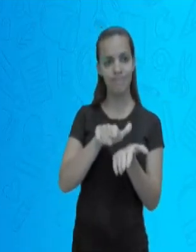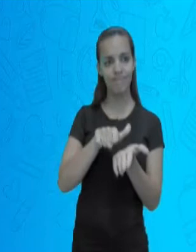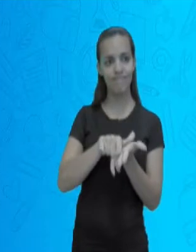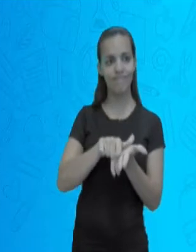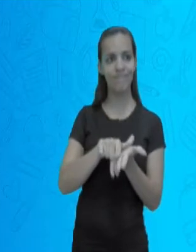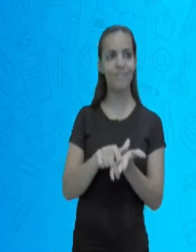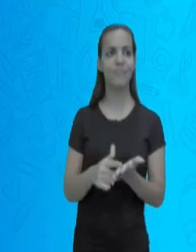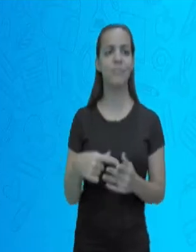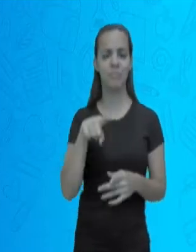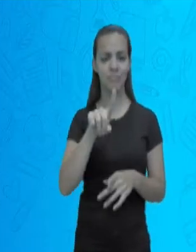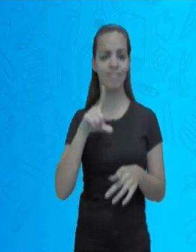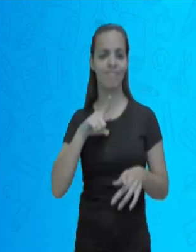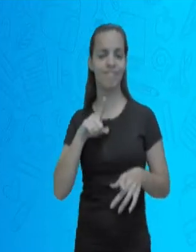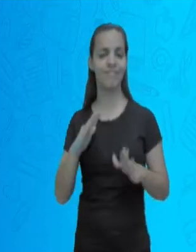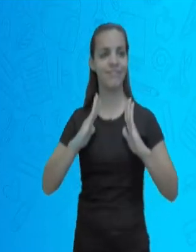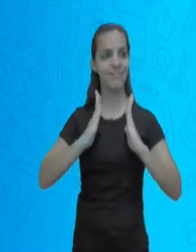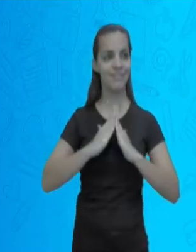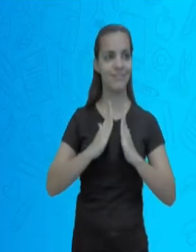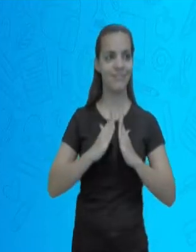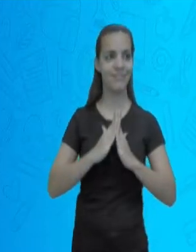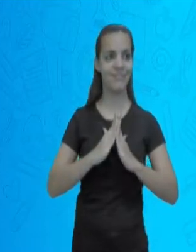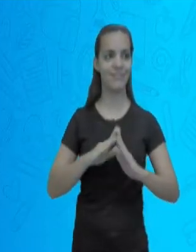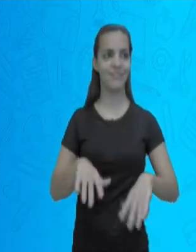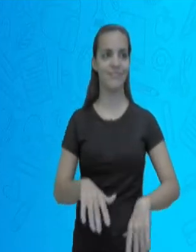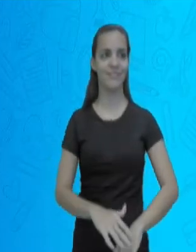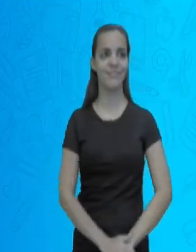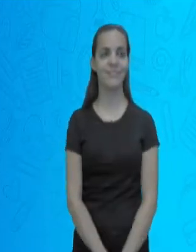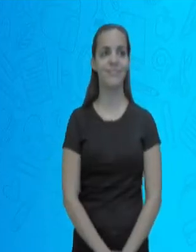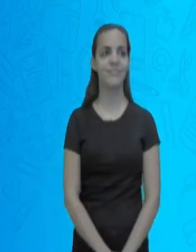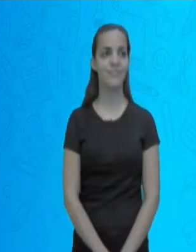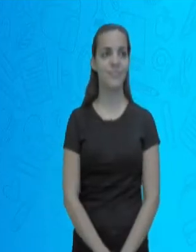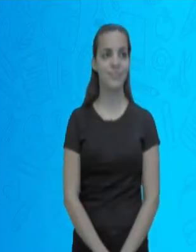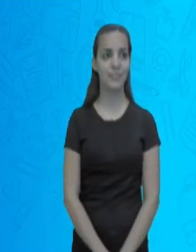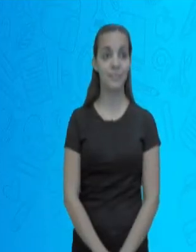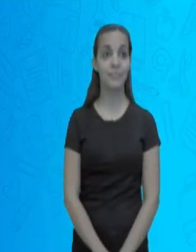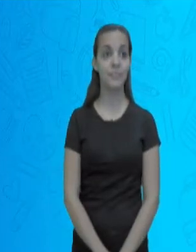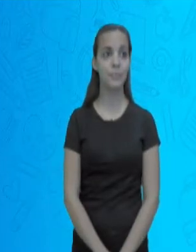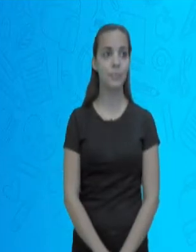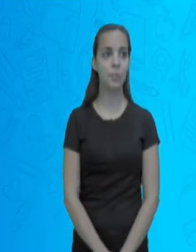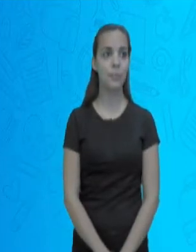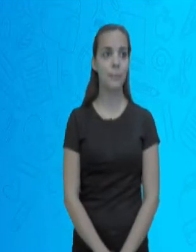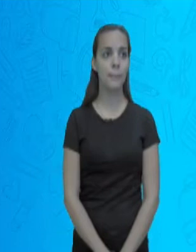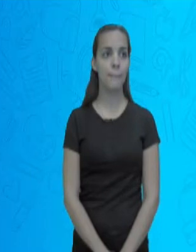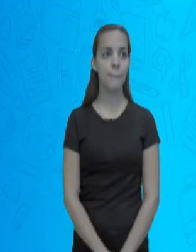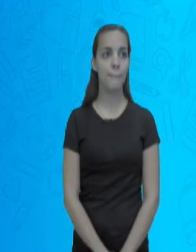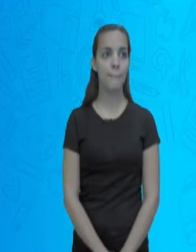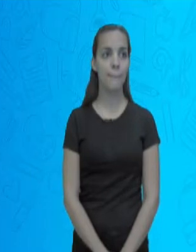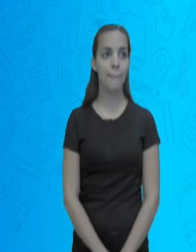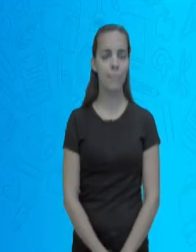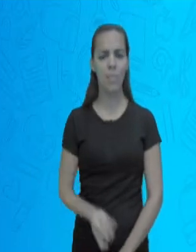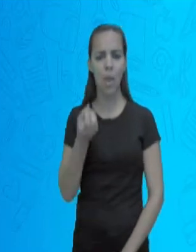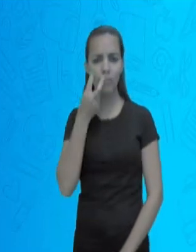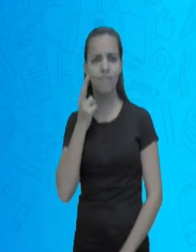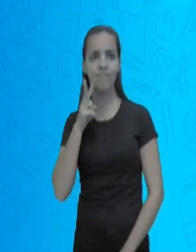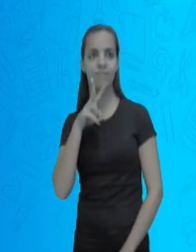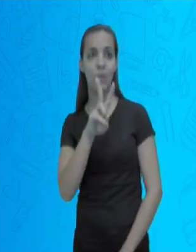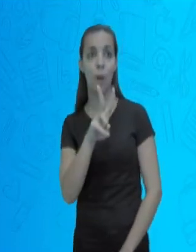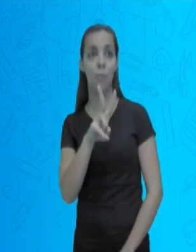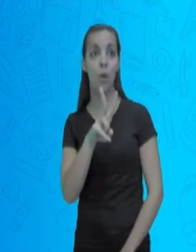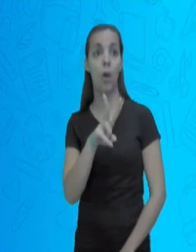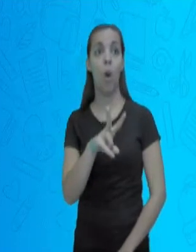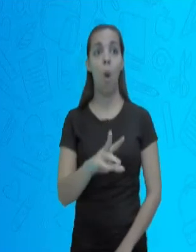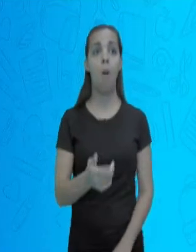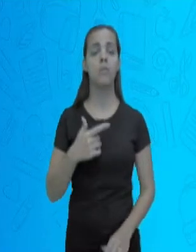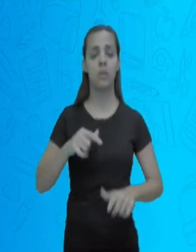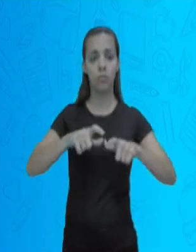certamente você tem em casa aí, o seu caderno de desenho. Então, vamos lá. Observe o tabuleiro